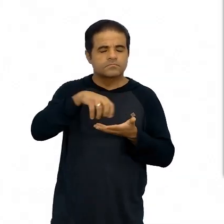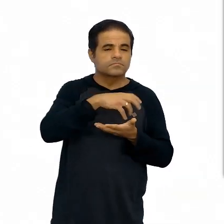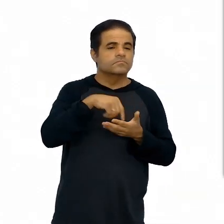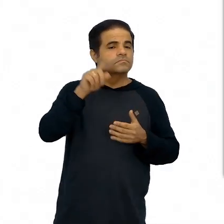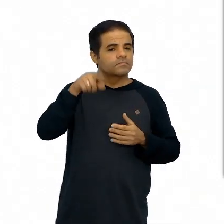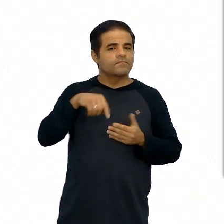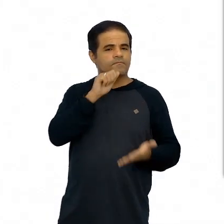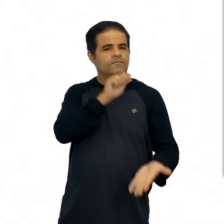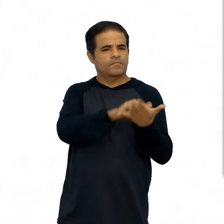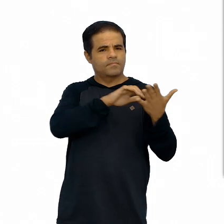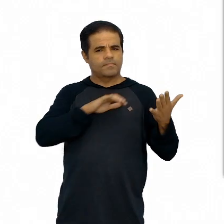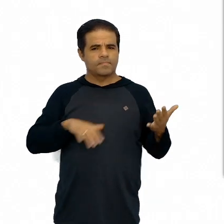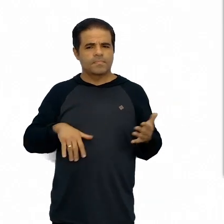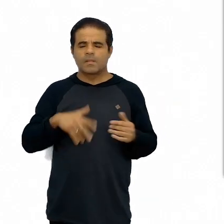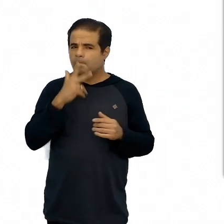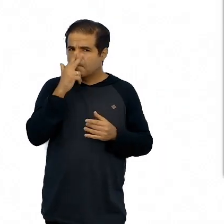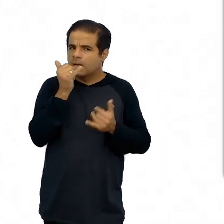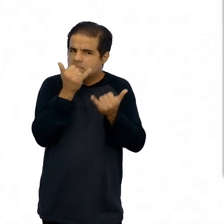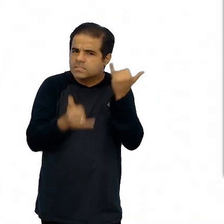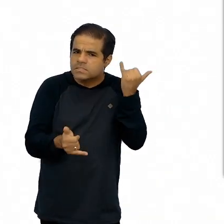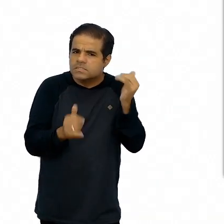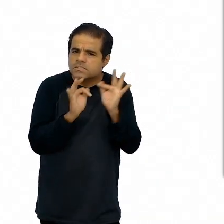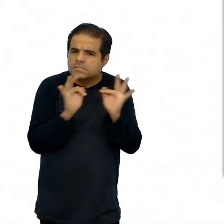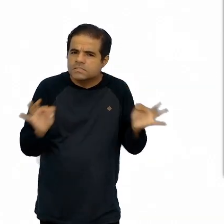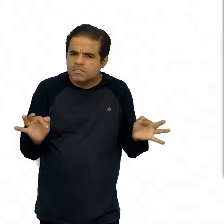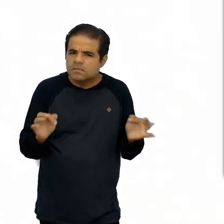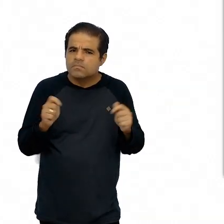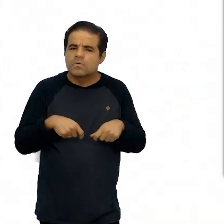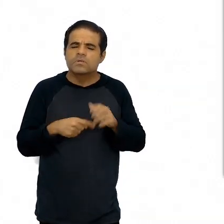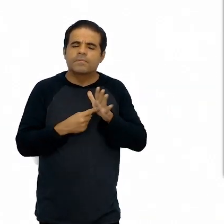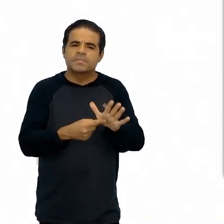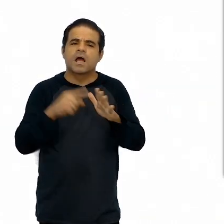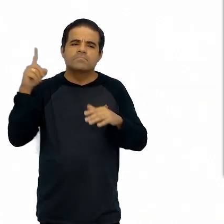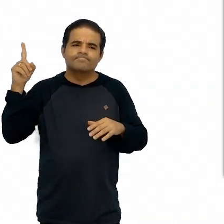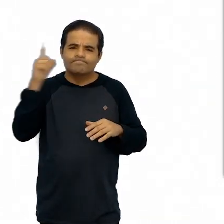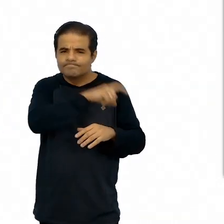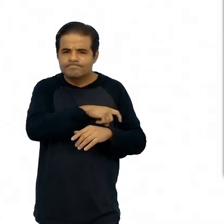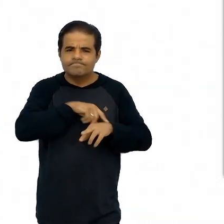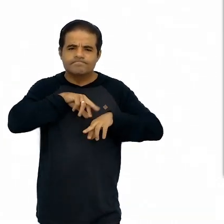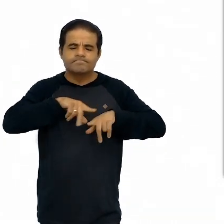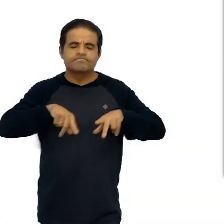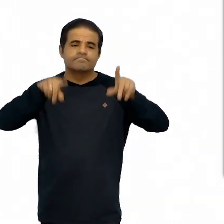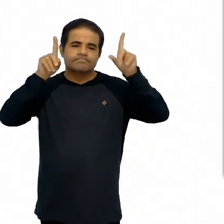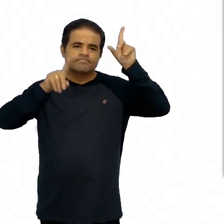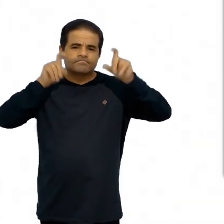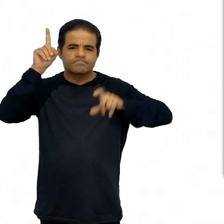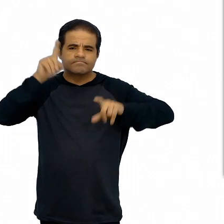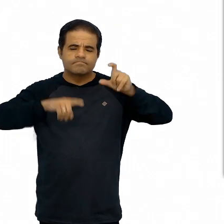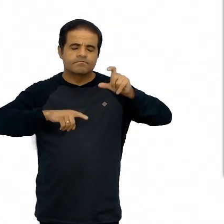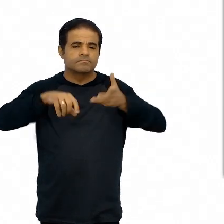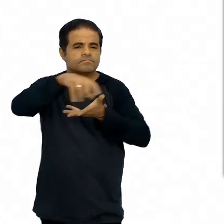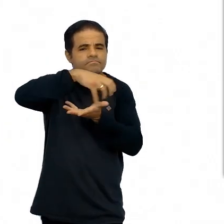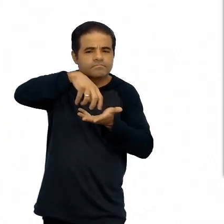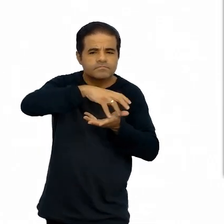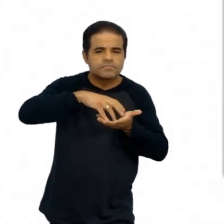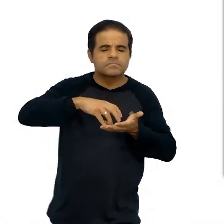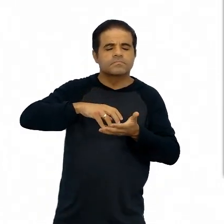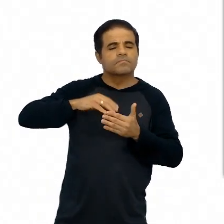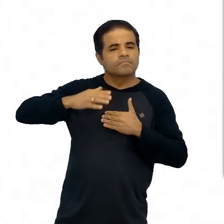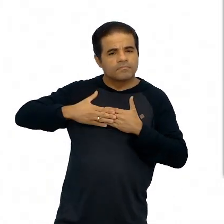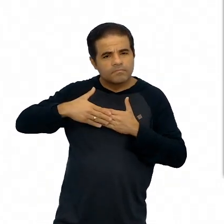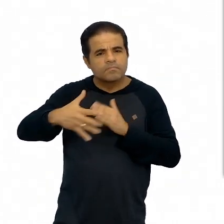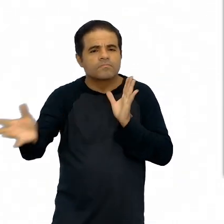Mas essa atividade que parece simples pode apresentar dificuldades na expressão da área de